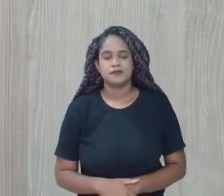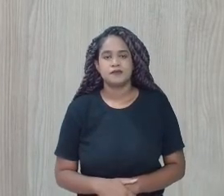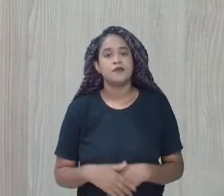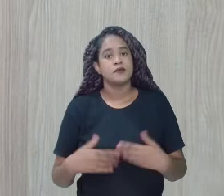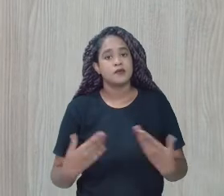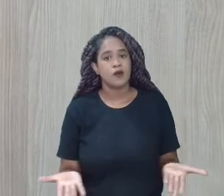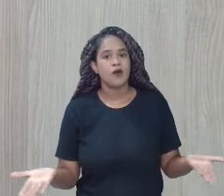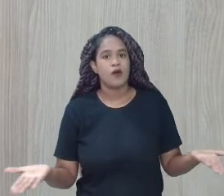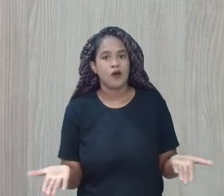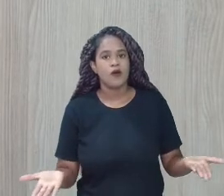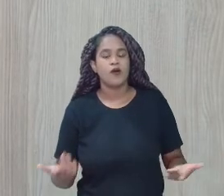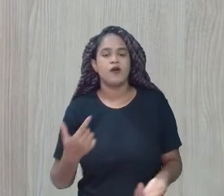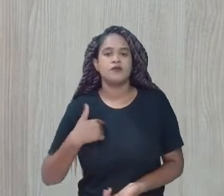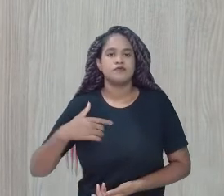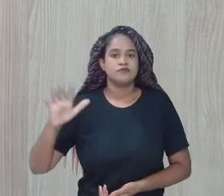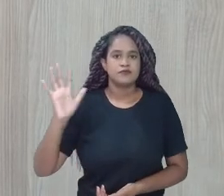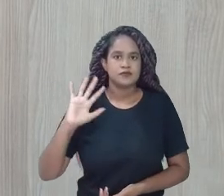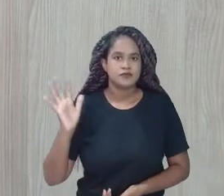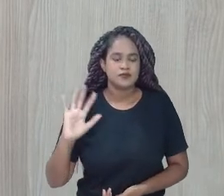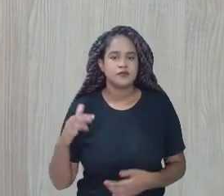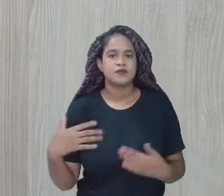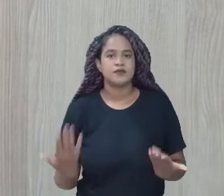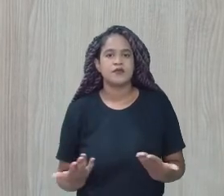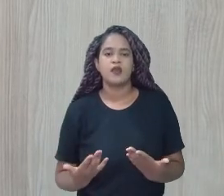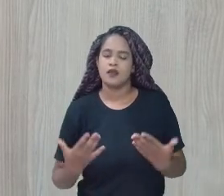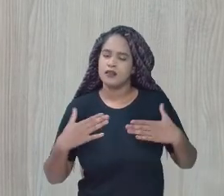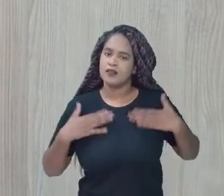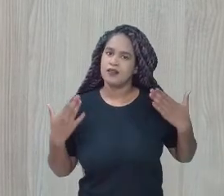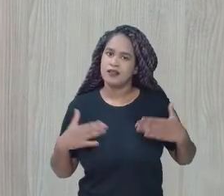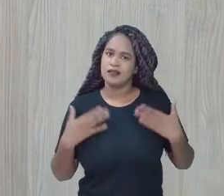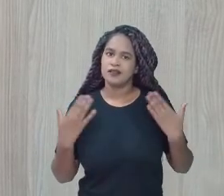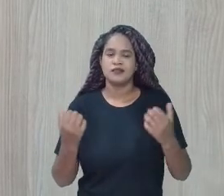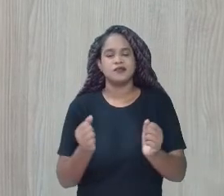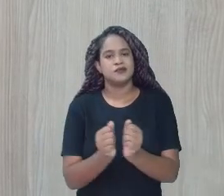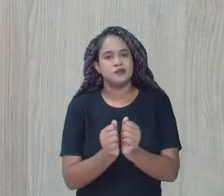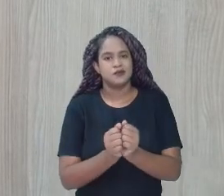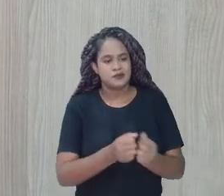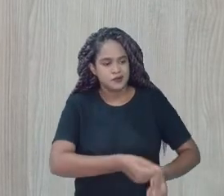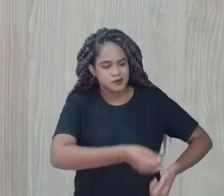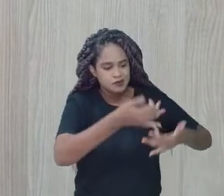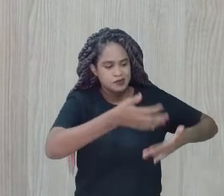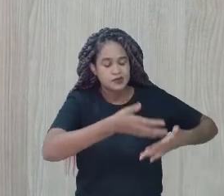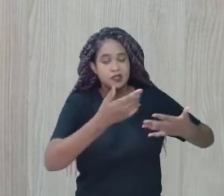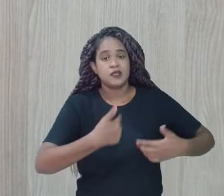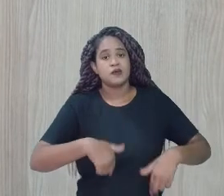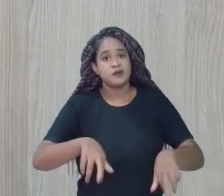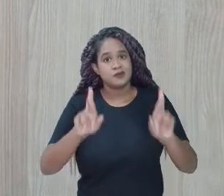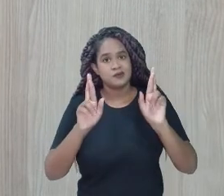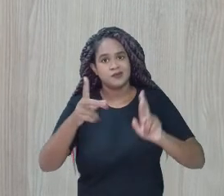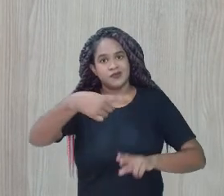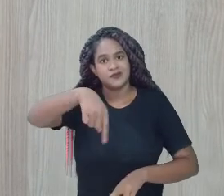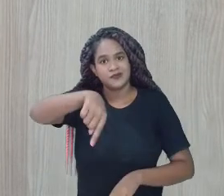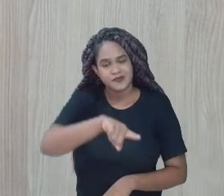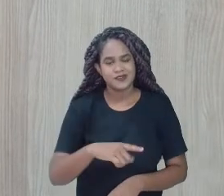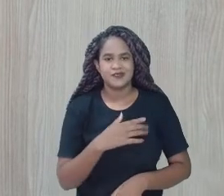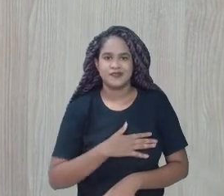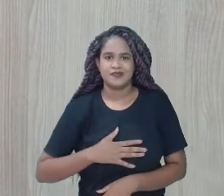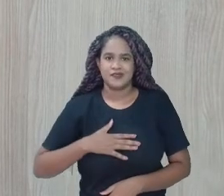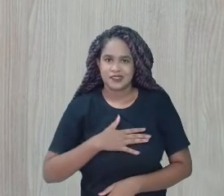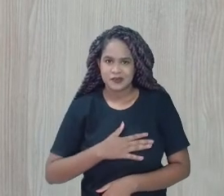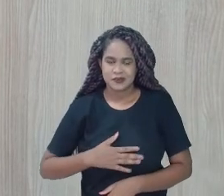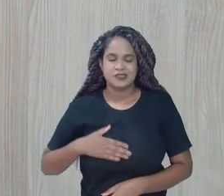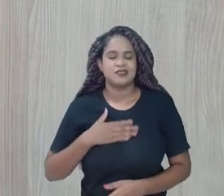vou me despedindo, não sei. Foi uma alegria fazer esse chat e eu espero que vocês tenham gostado da aula